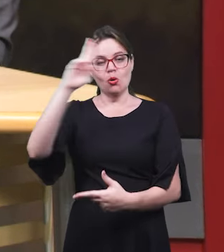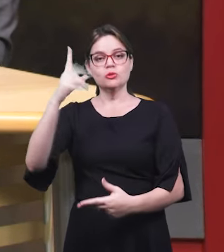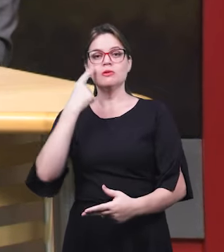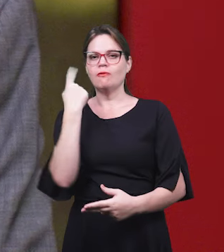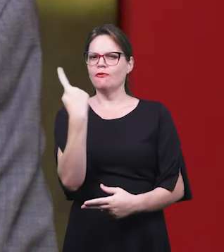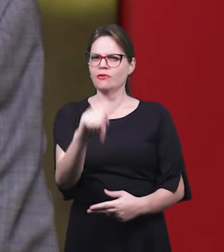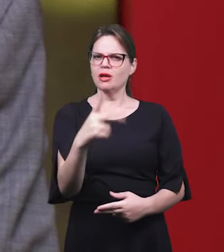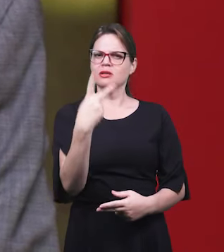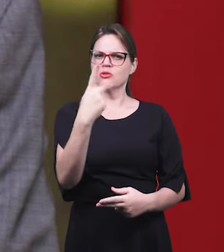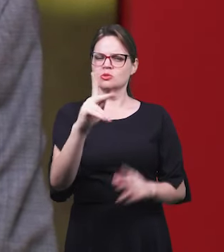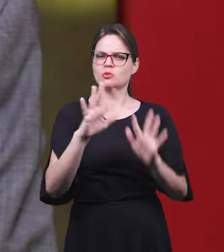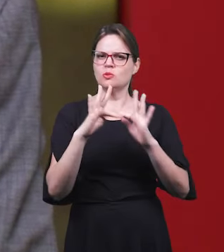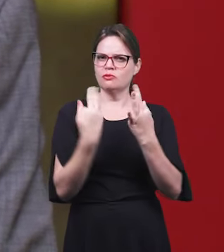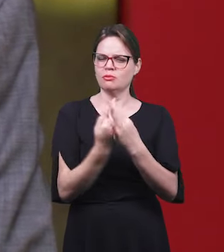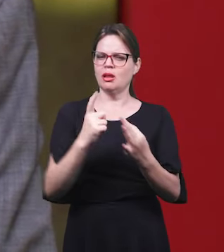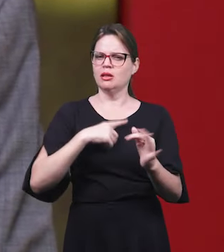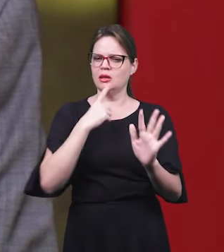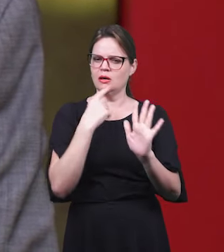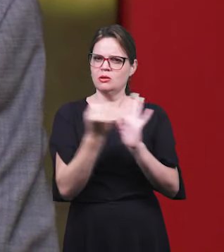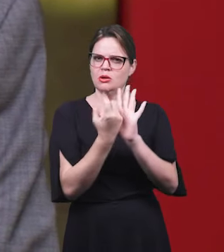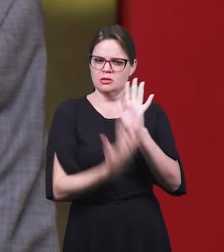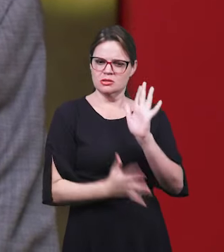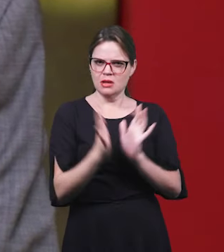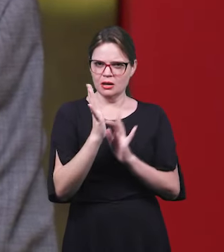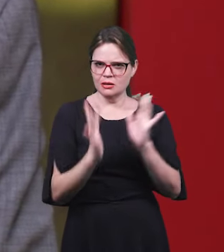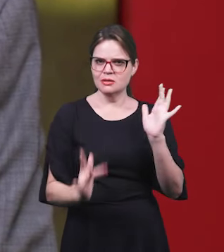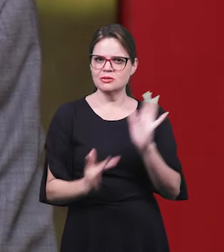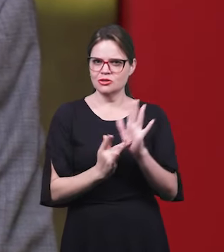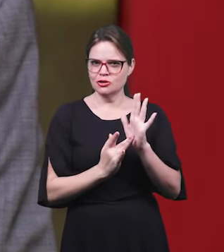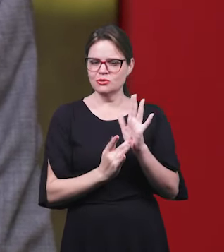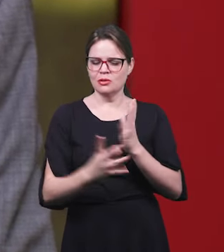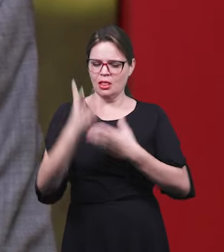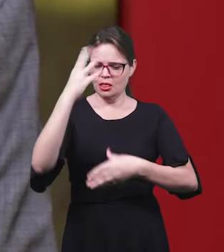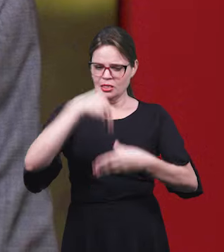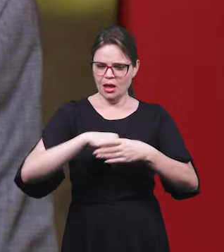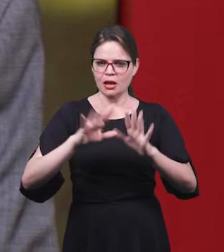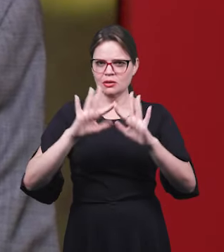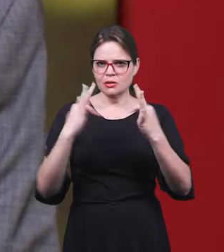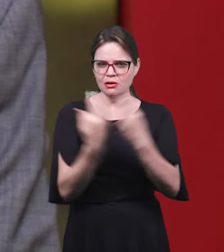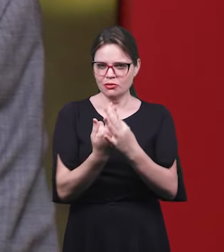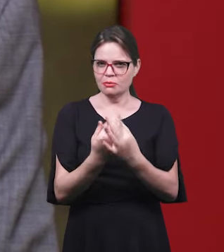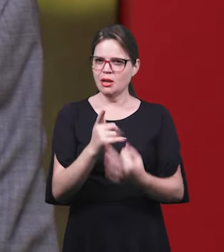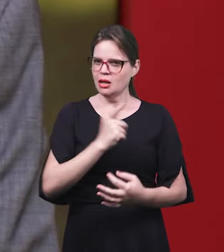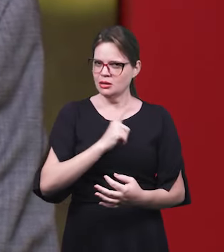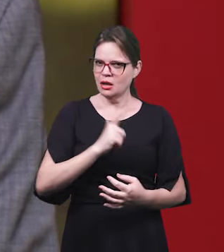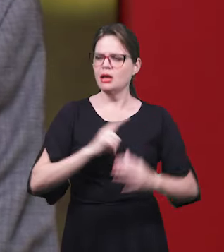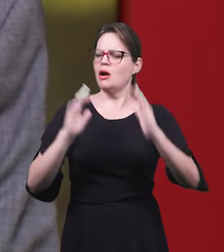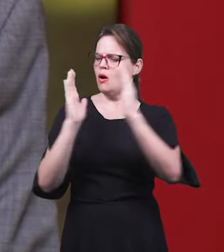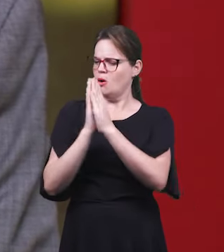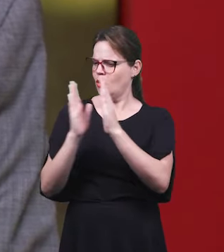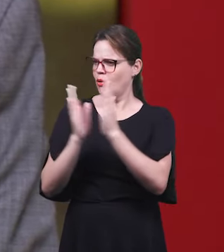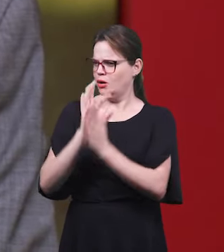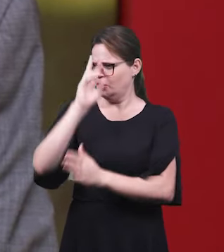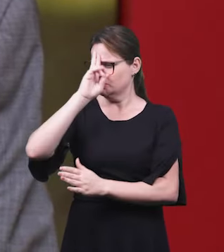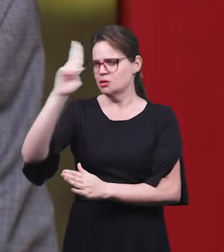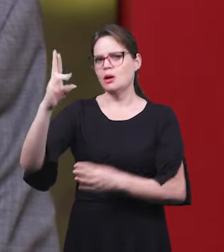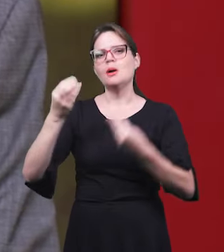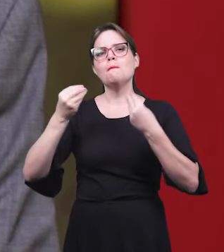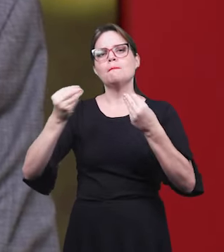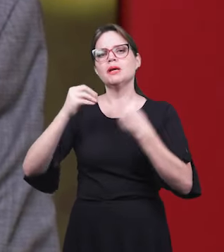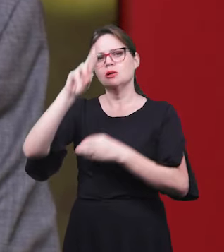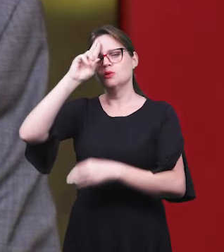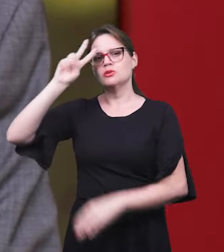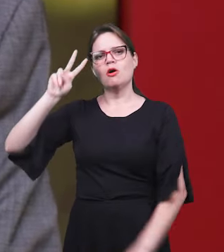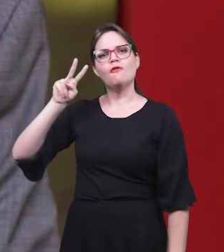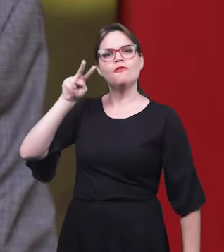seus lares. Vocês estão na presença do Senhor, orem pelos seus lares. Faça com que o Senhor veja essa marca